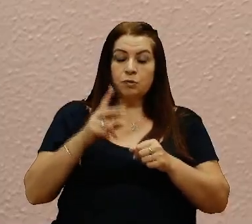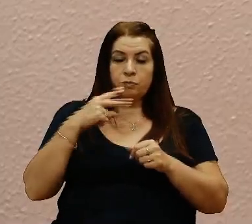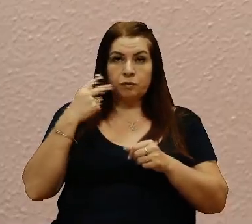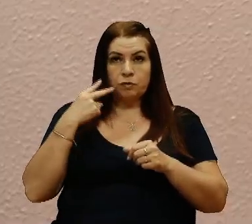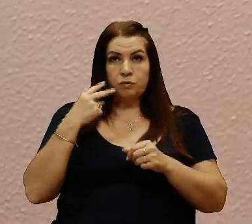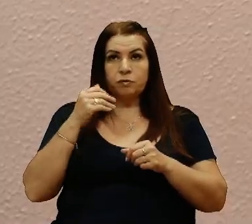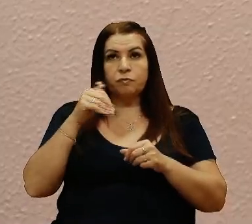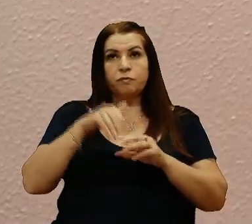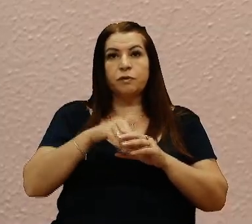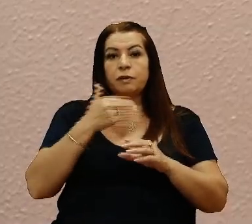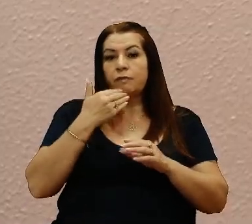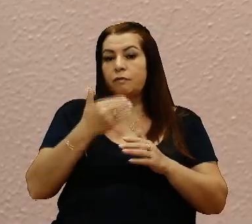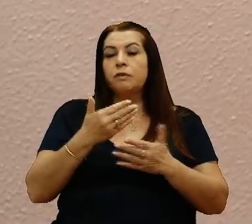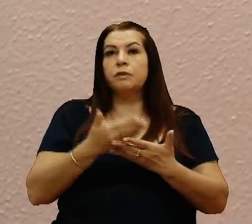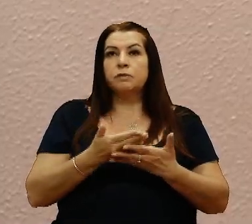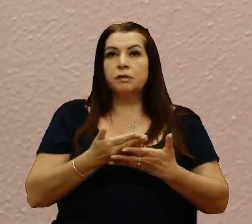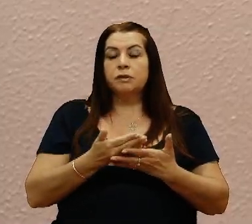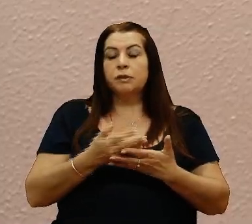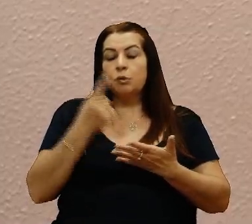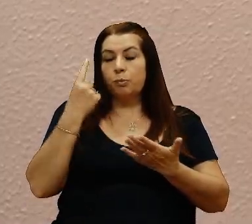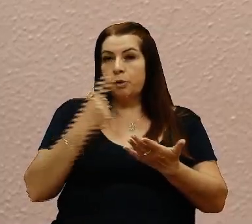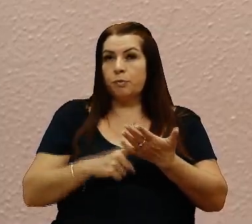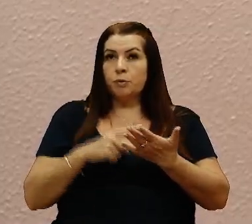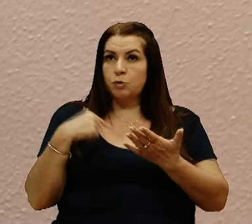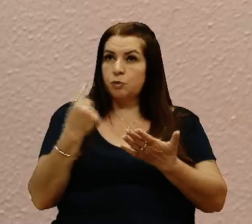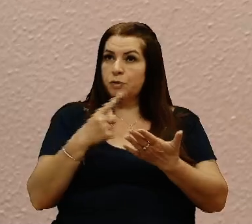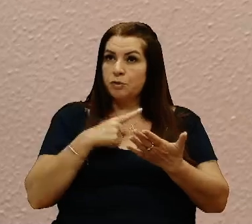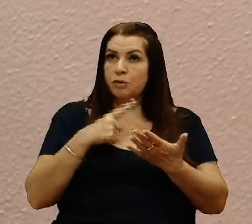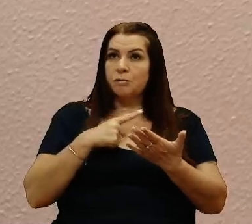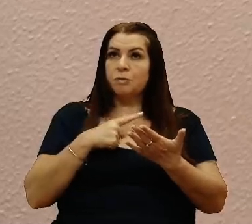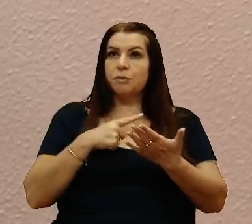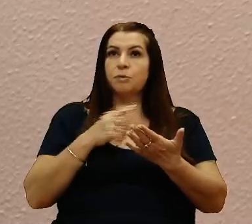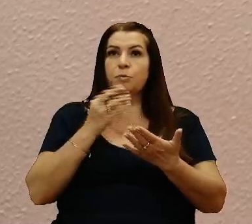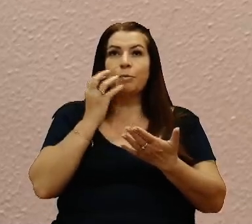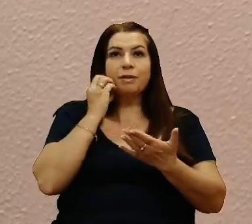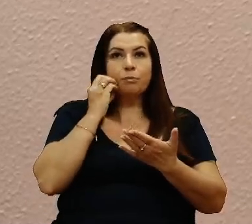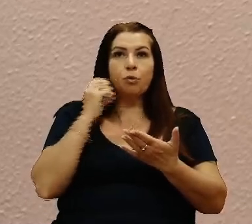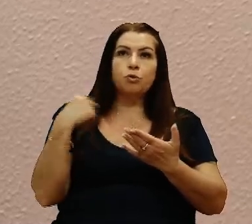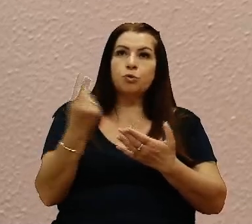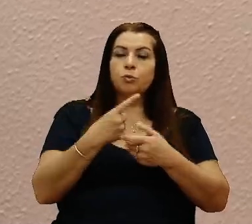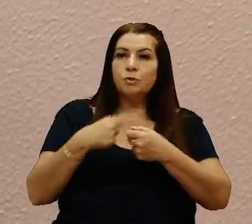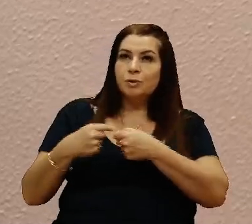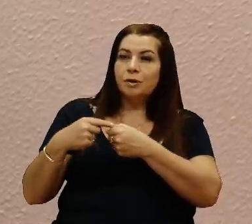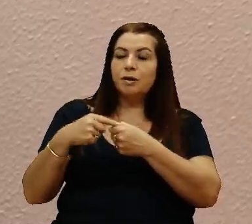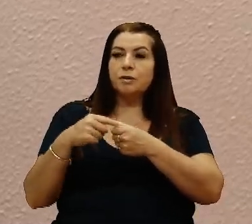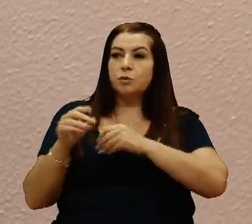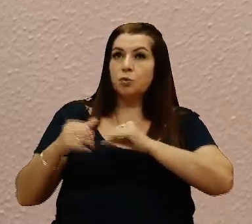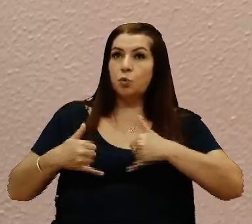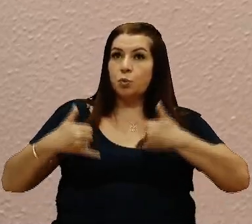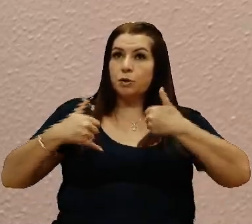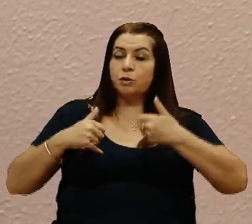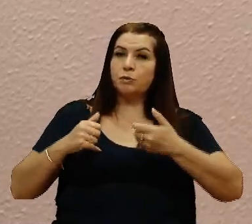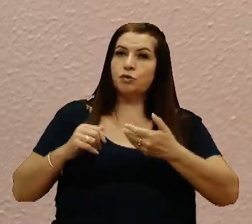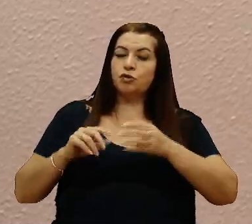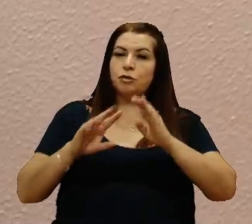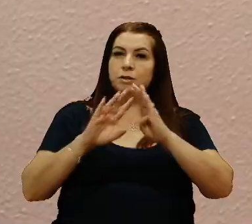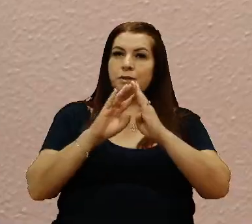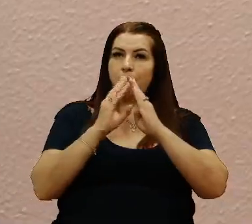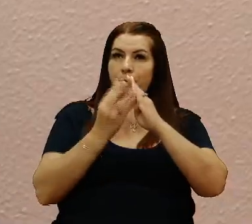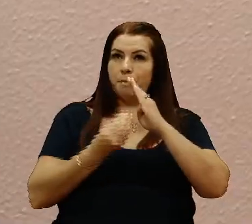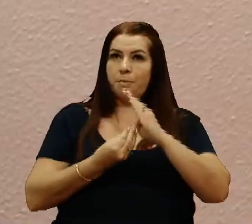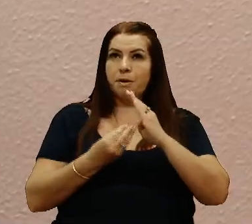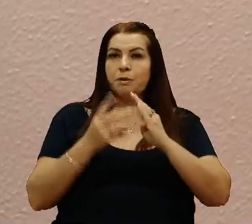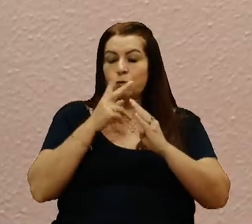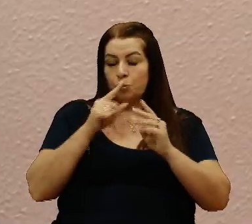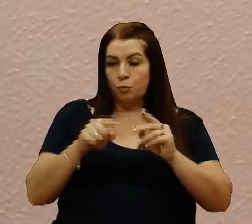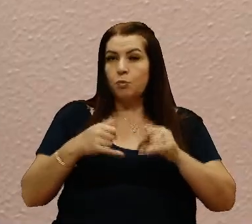disso, é um compromisso que nós temos com os patrimônios da nossa cidade. Se a gente se orgulha do SAMAI, né, como nos orgulhamos, e o SAMAI hoje